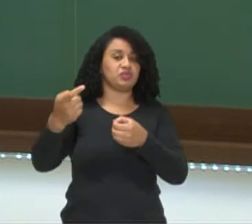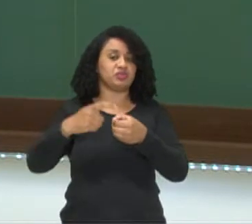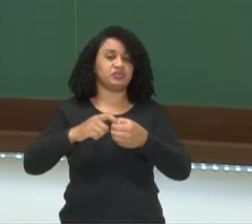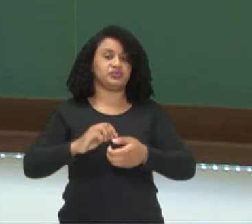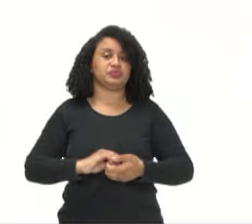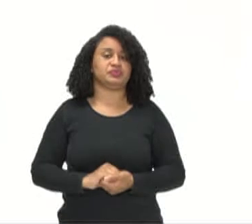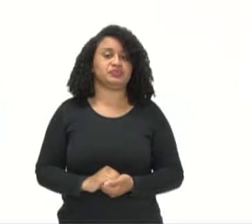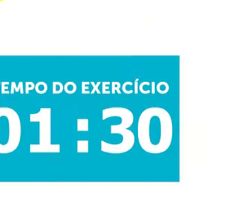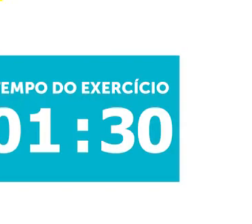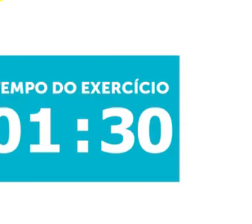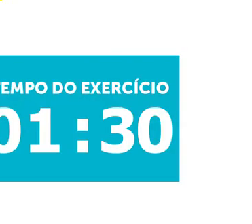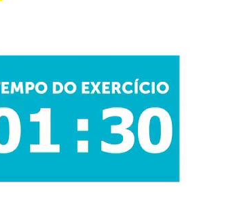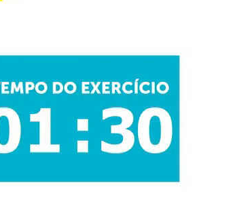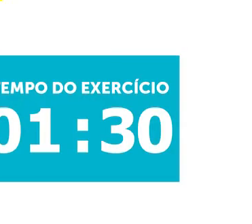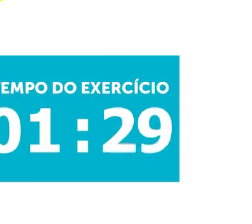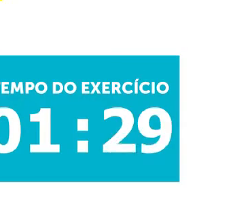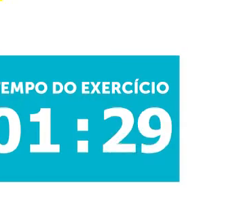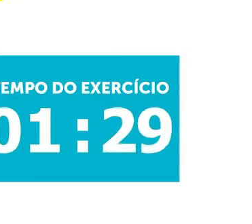voltamos.